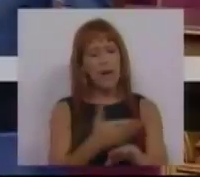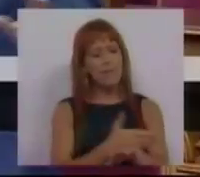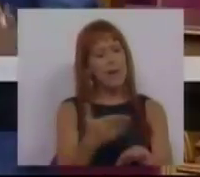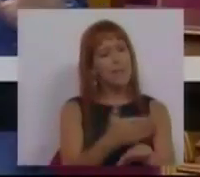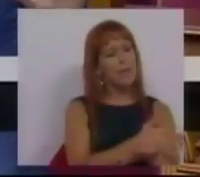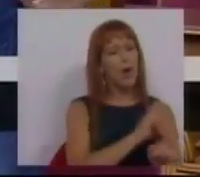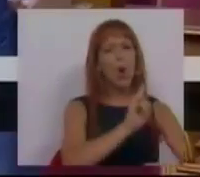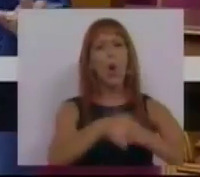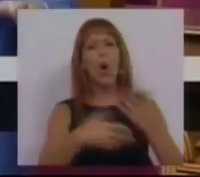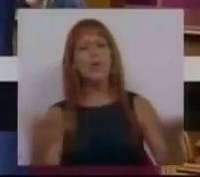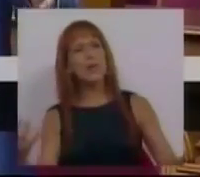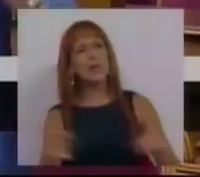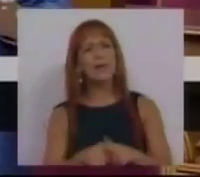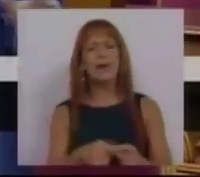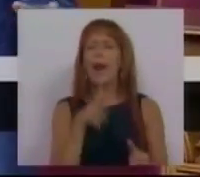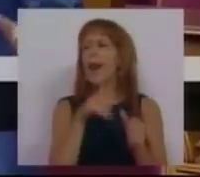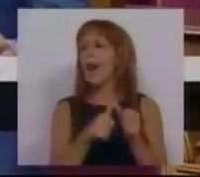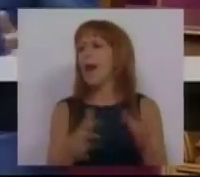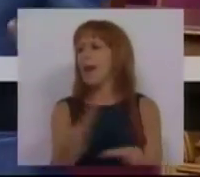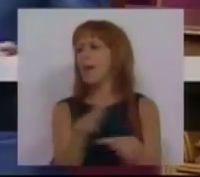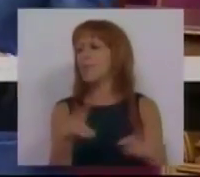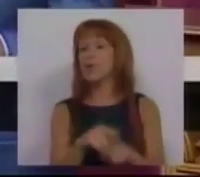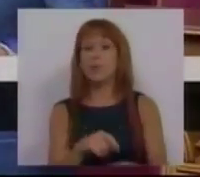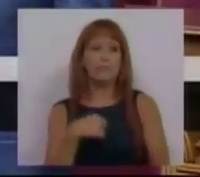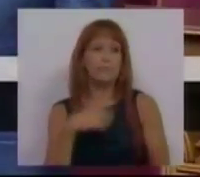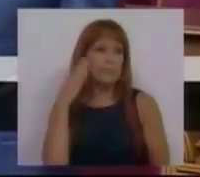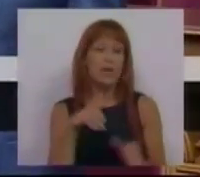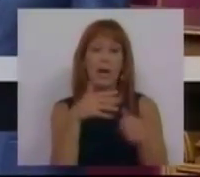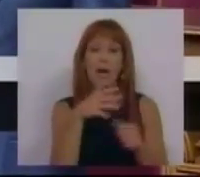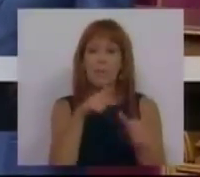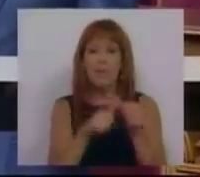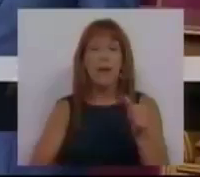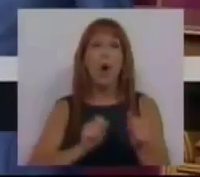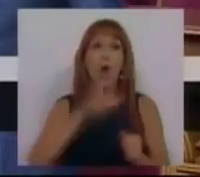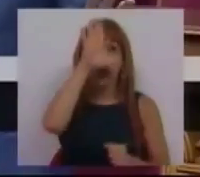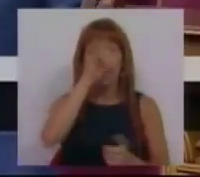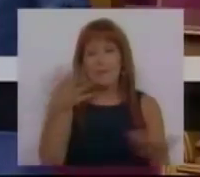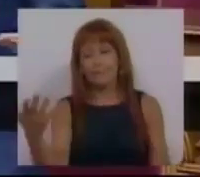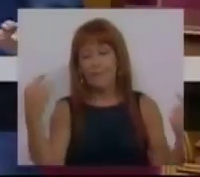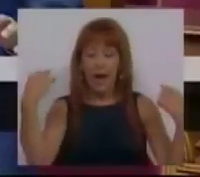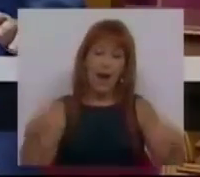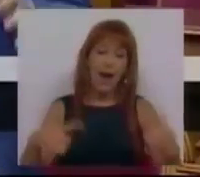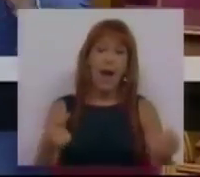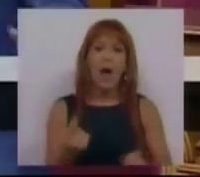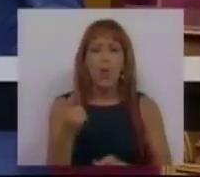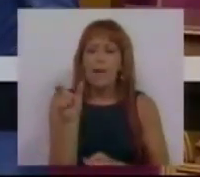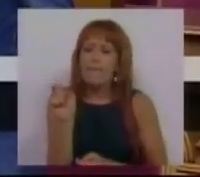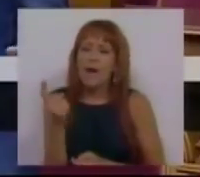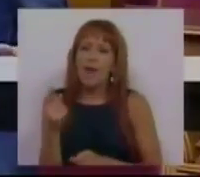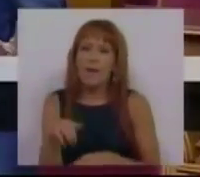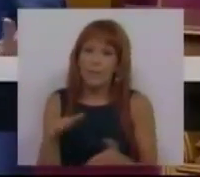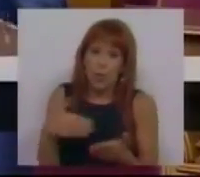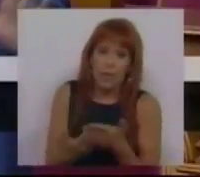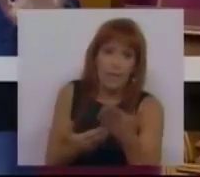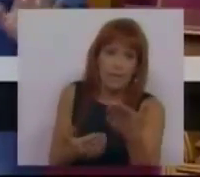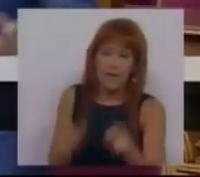anteriores aquela que será a narrativa da maioria e, presume-se, a narrativa do Governo. É que há aqui uma palavra que foi